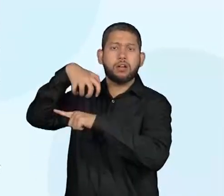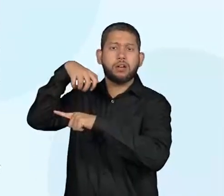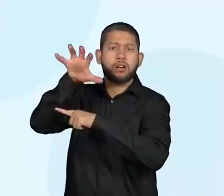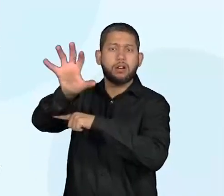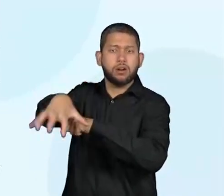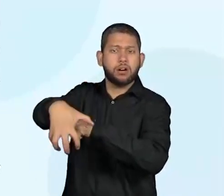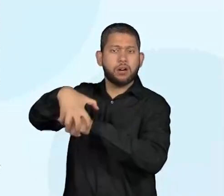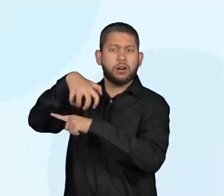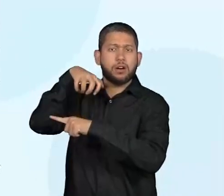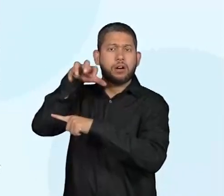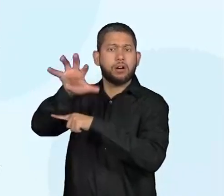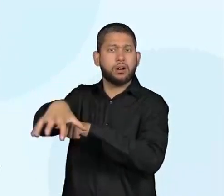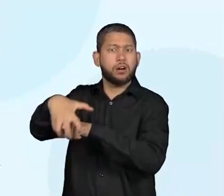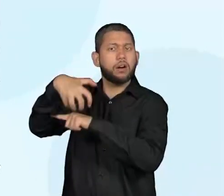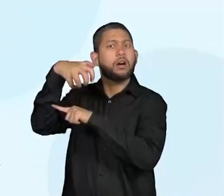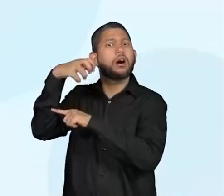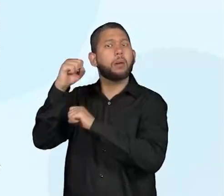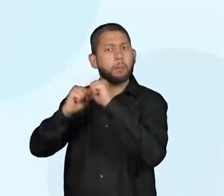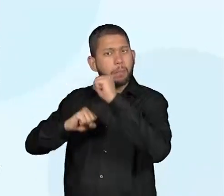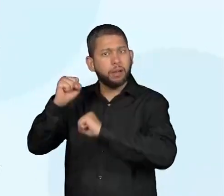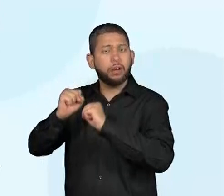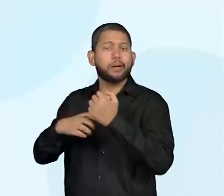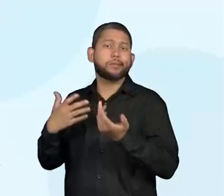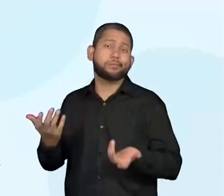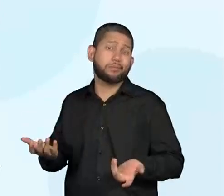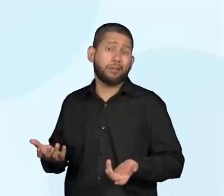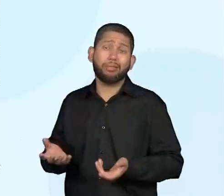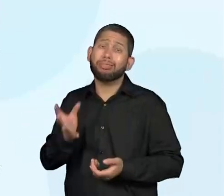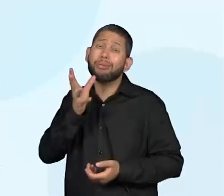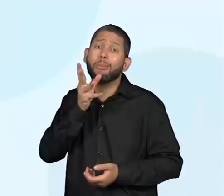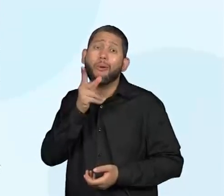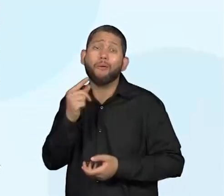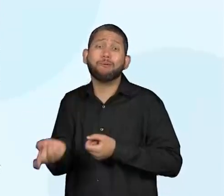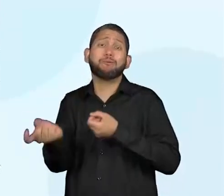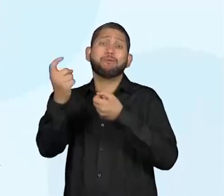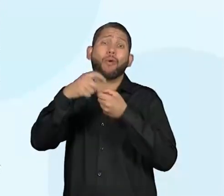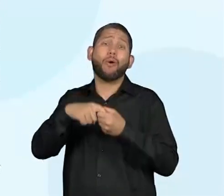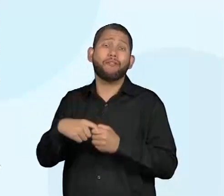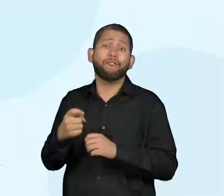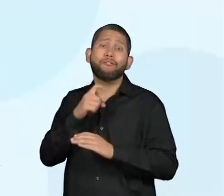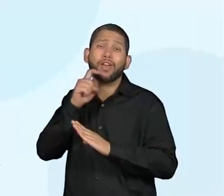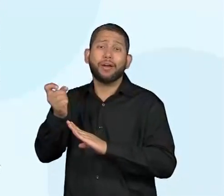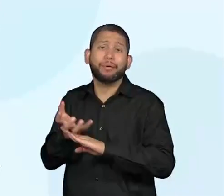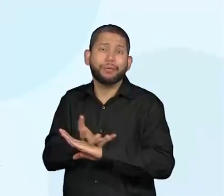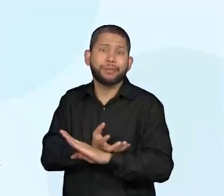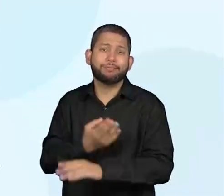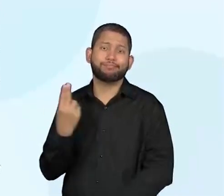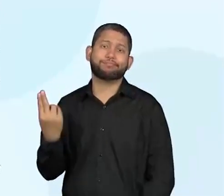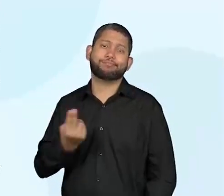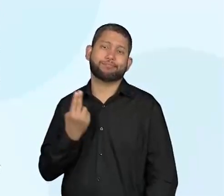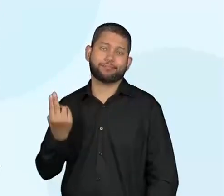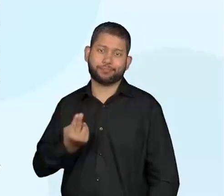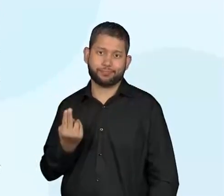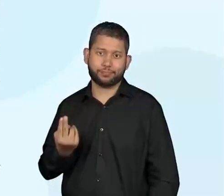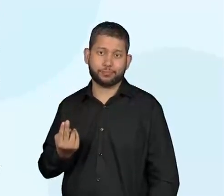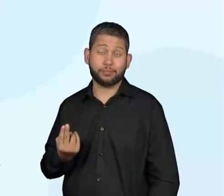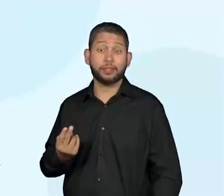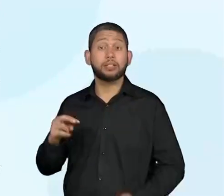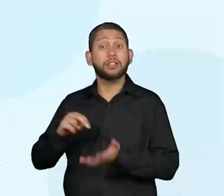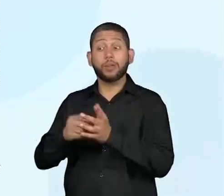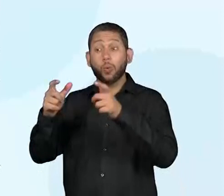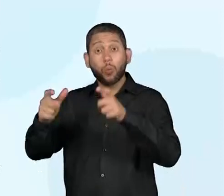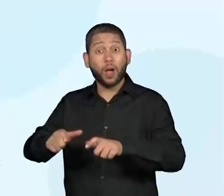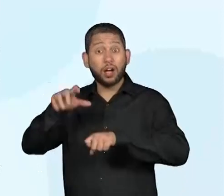muitos anos para poder virar, né, o que já foi algum dia. Em geral, tira-se as riquezas do